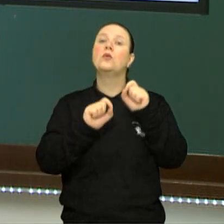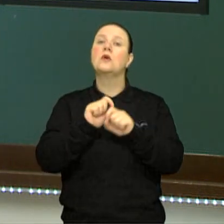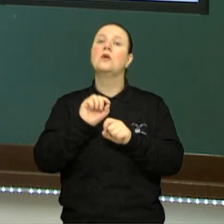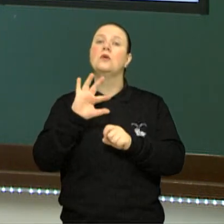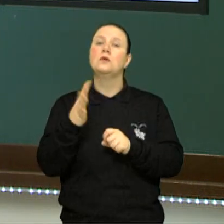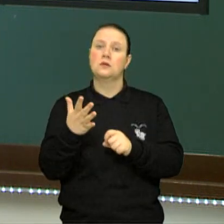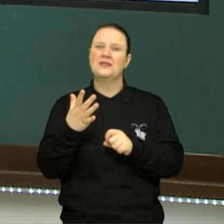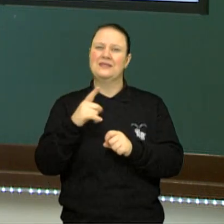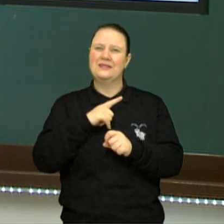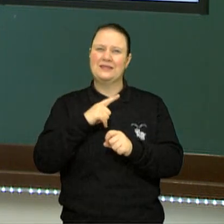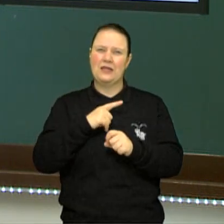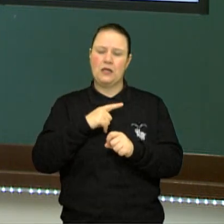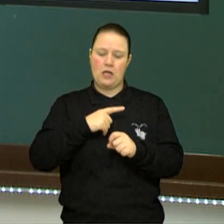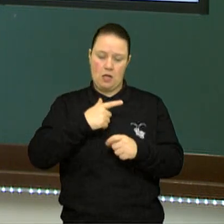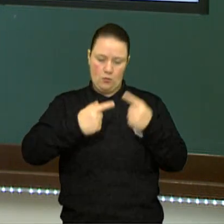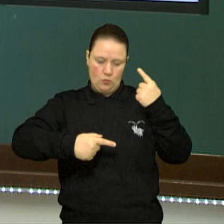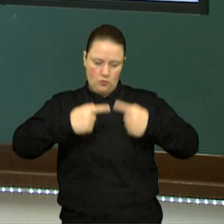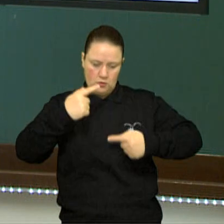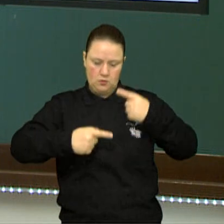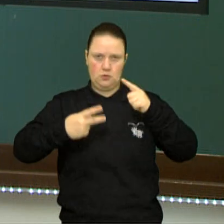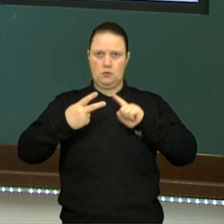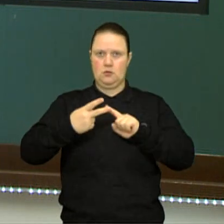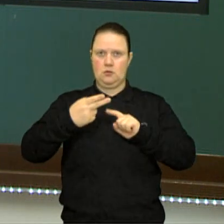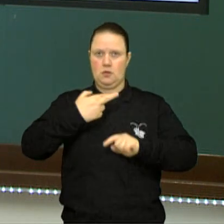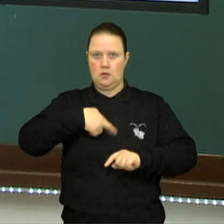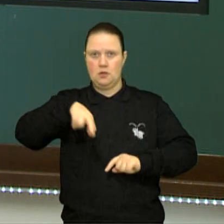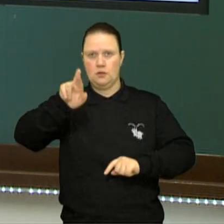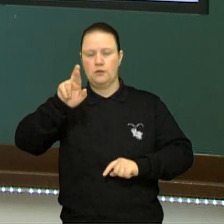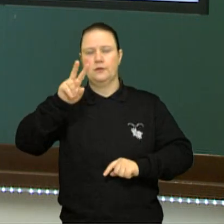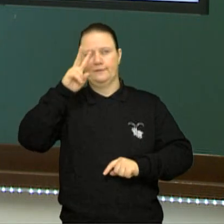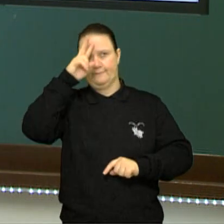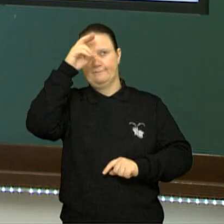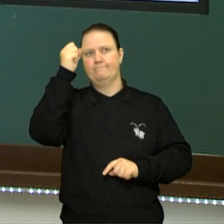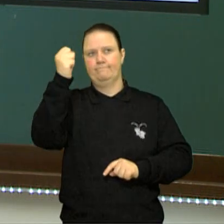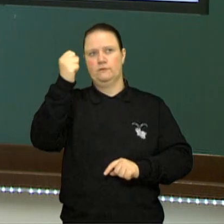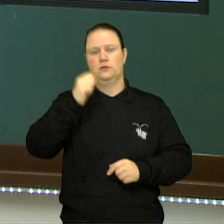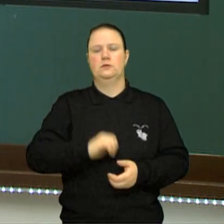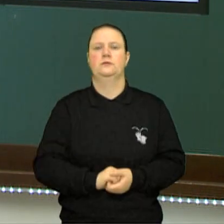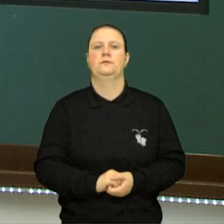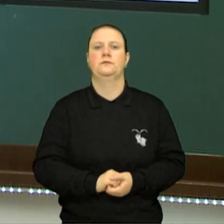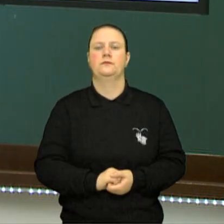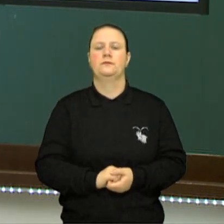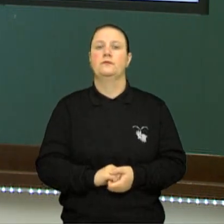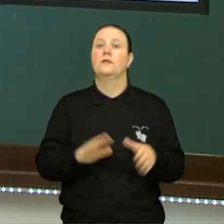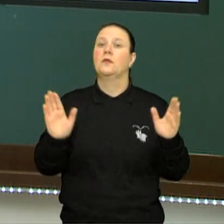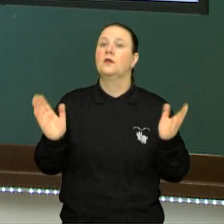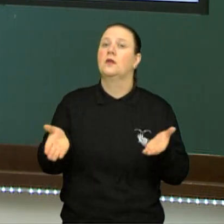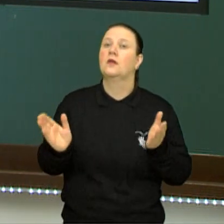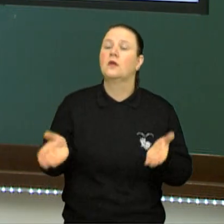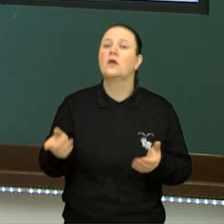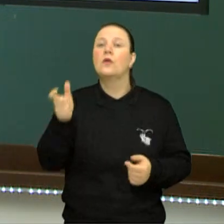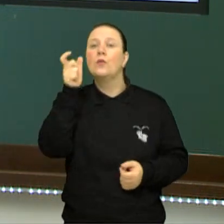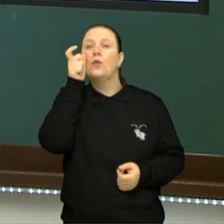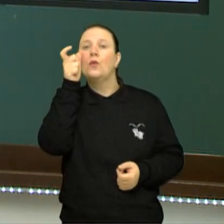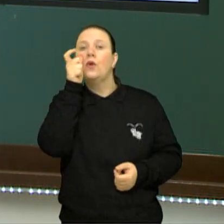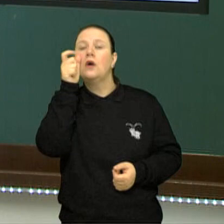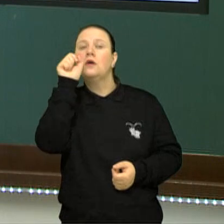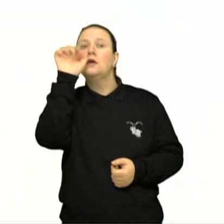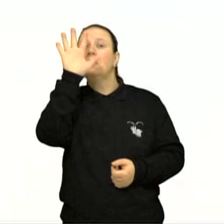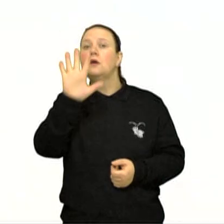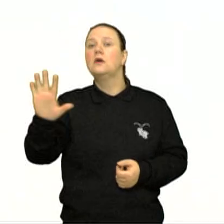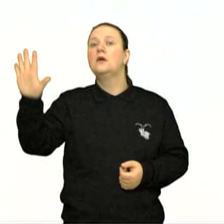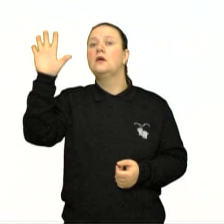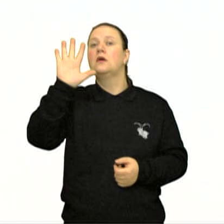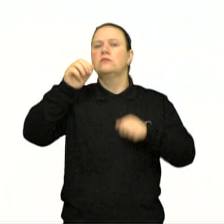essa relação muito forte entre a política e a religião. E aqui, pessoal, a gente vai ver então nesse mapa